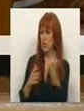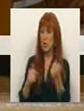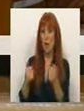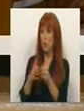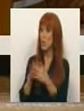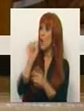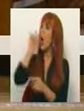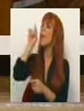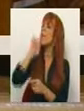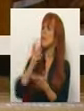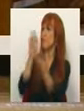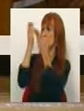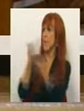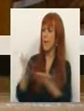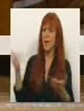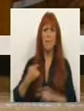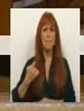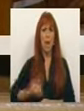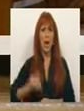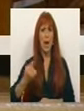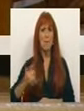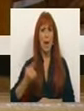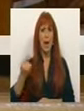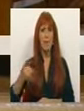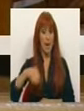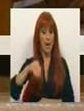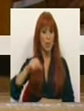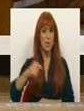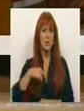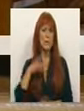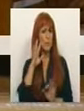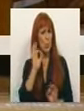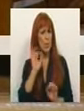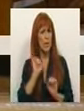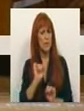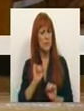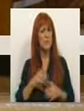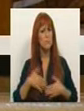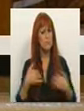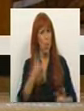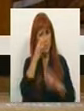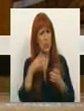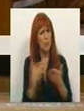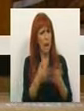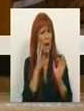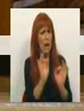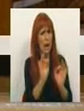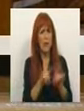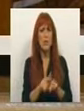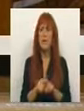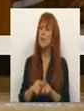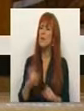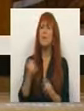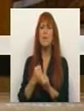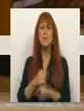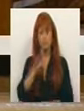todos estes homens e mulheres que diariamente no terreno velam pelo bem-estar das populações, que servem